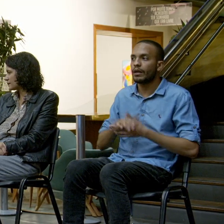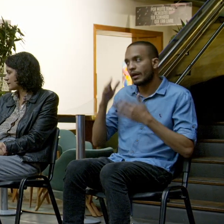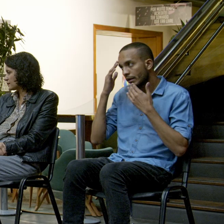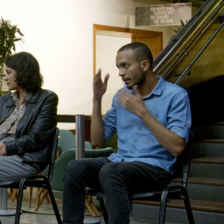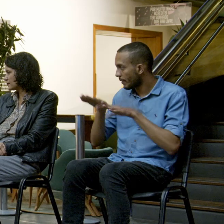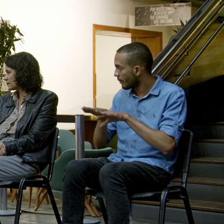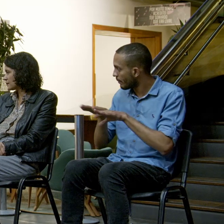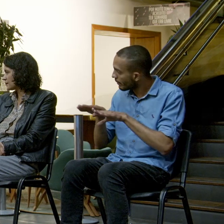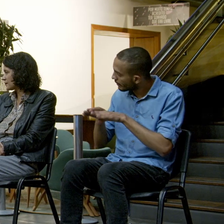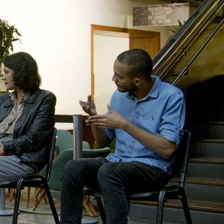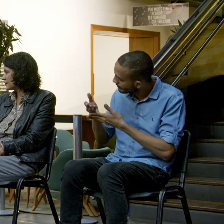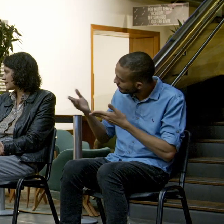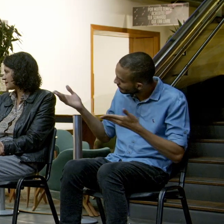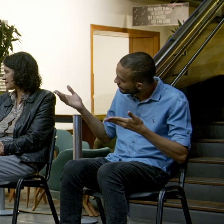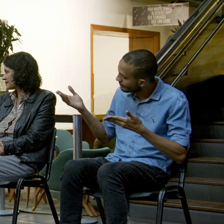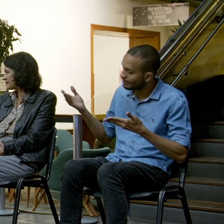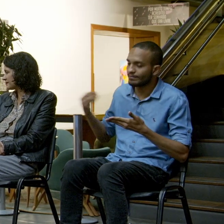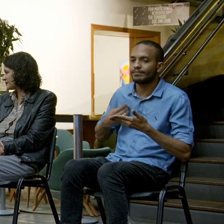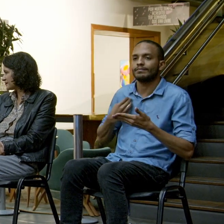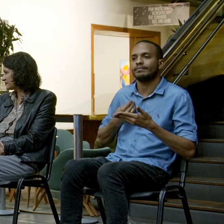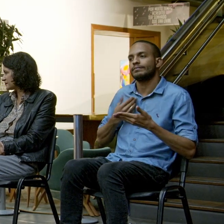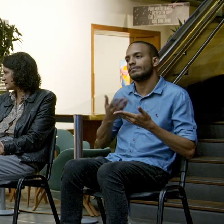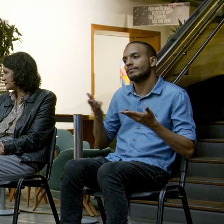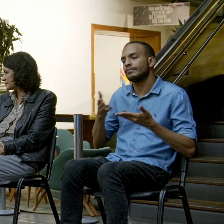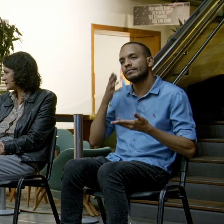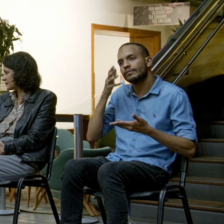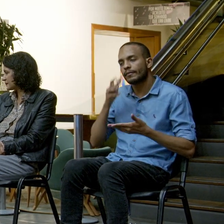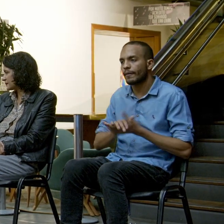Agradeço também a companhia das colegas que participam dessa mesa.